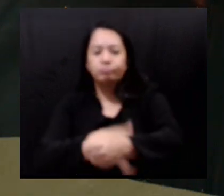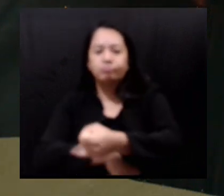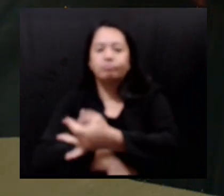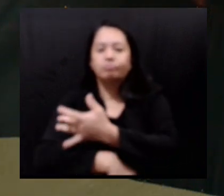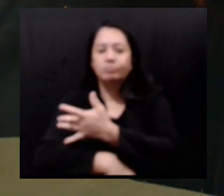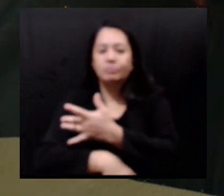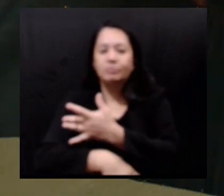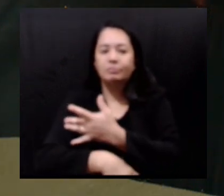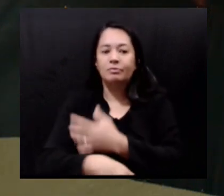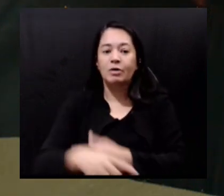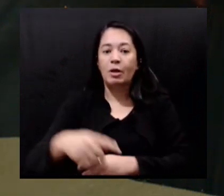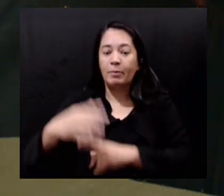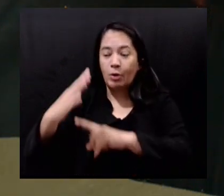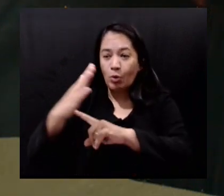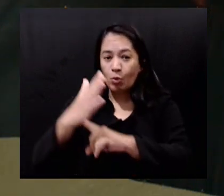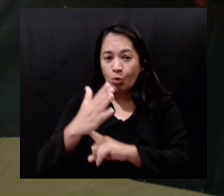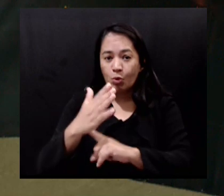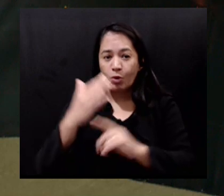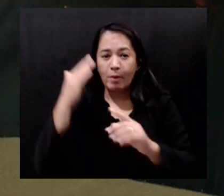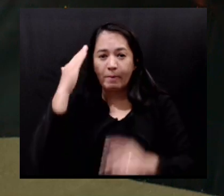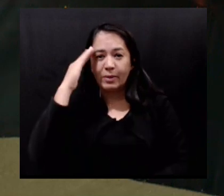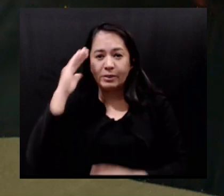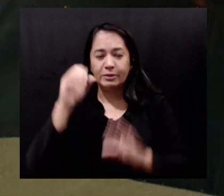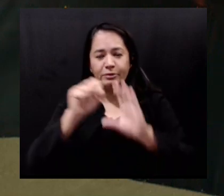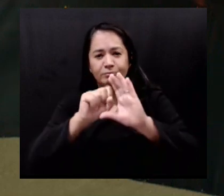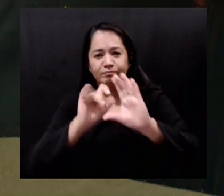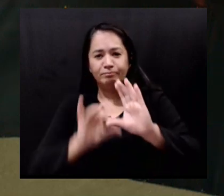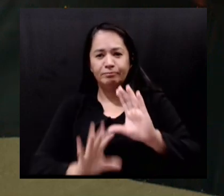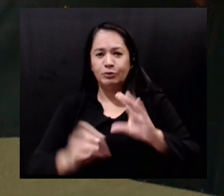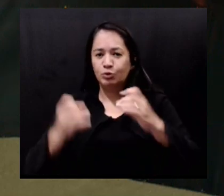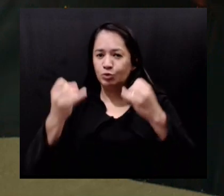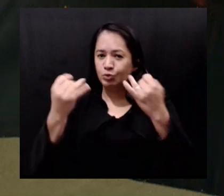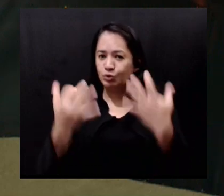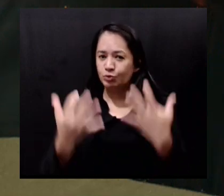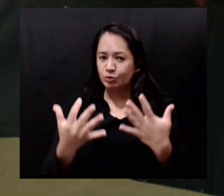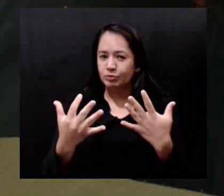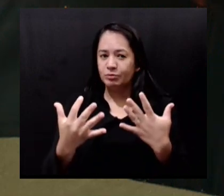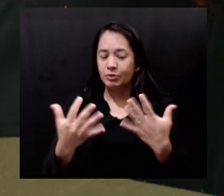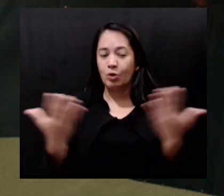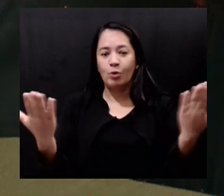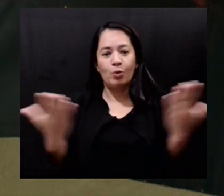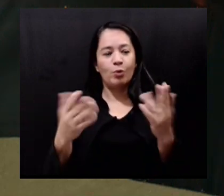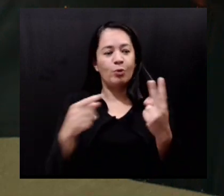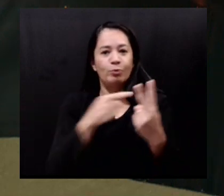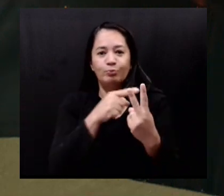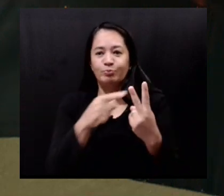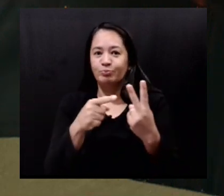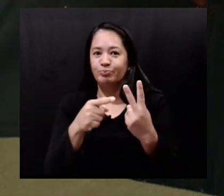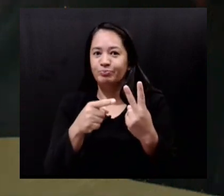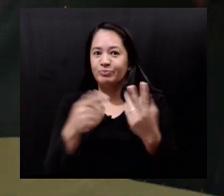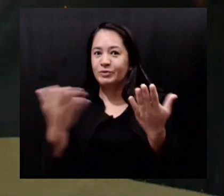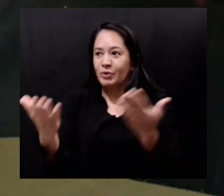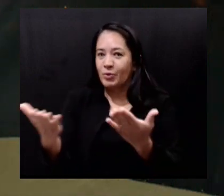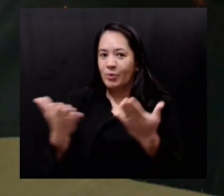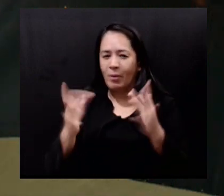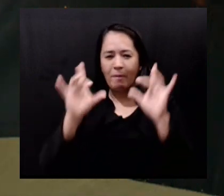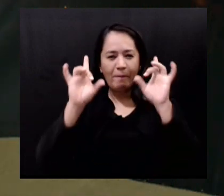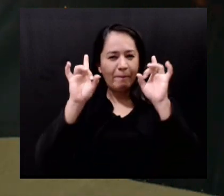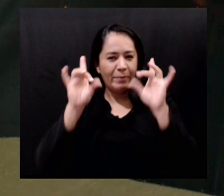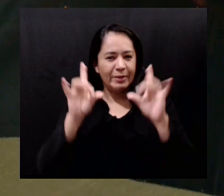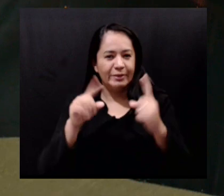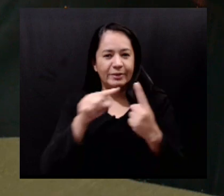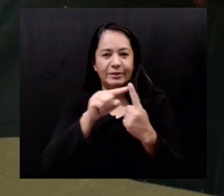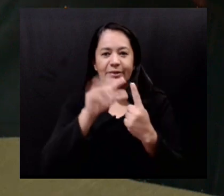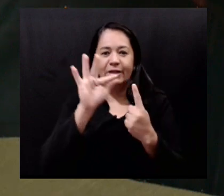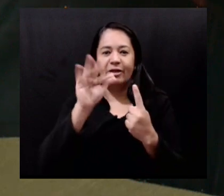entender todos os aspectos desse tema, nós já estamos recebendo aqui no estúdio duas convidadas especiais. A Fabiana Paula Teixeira,